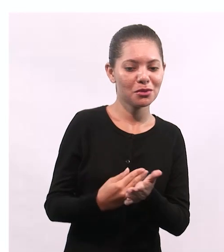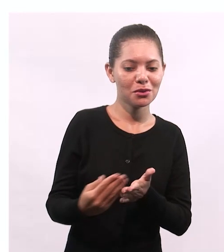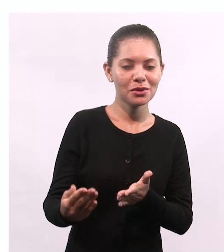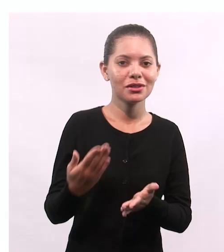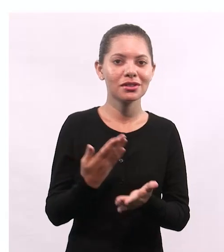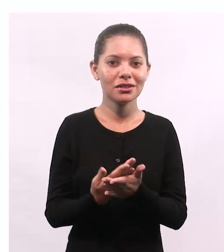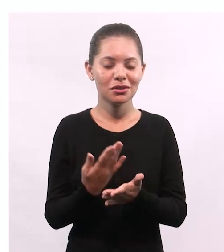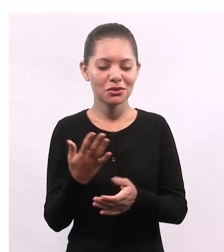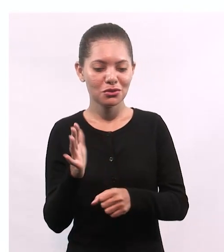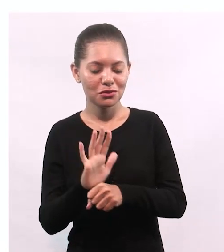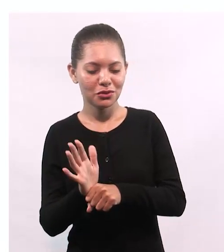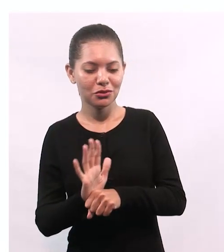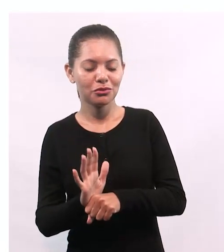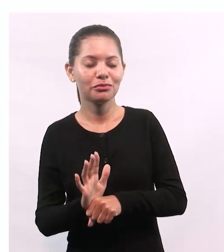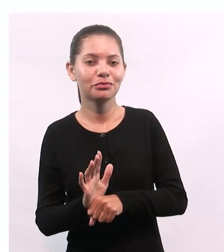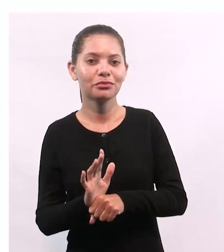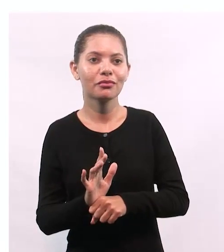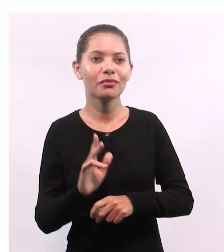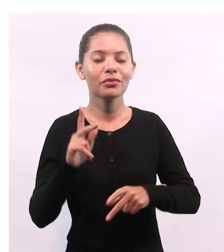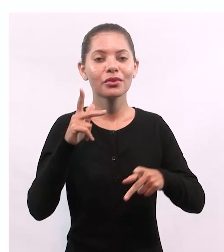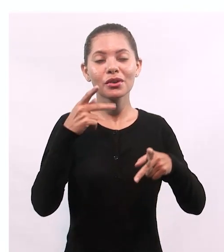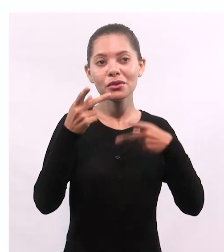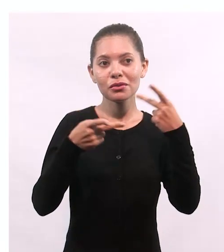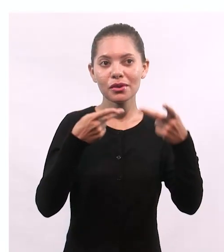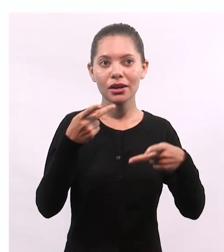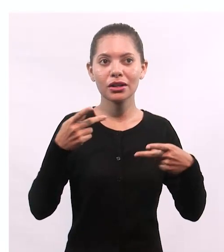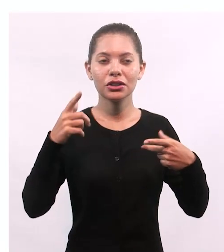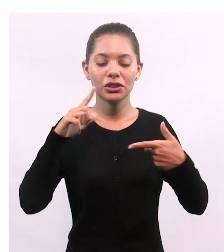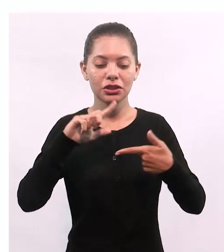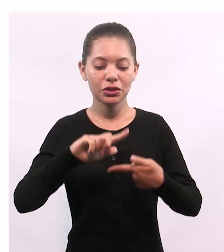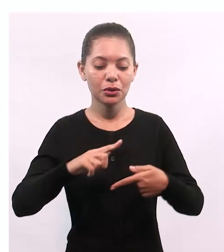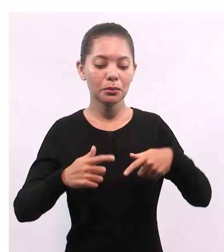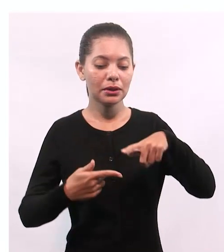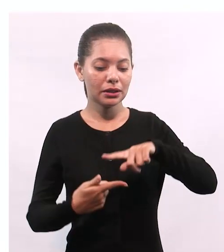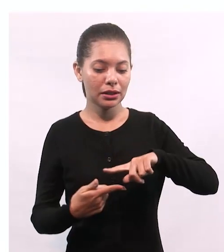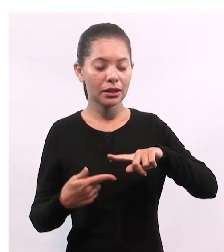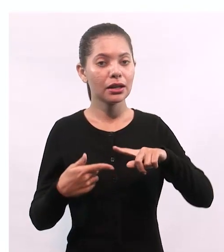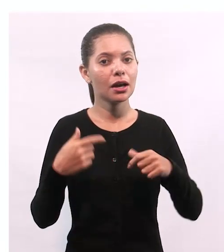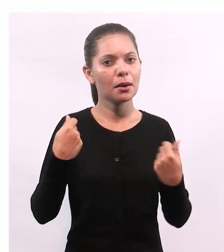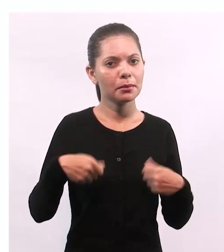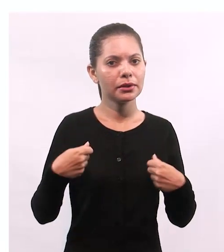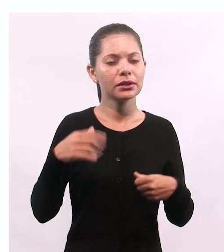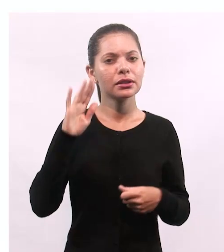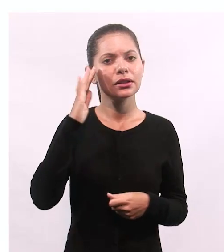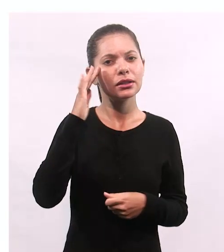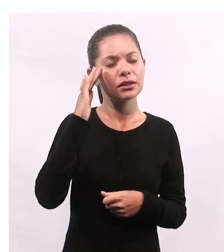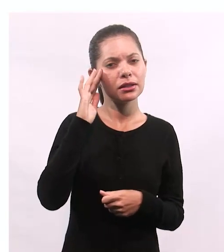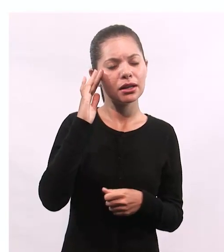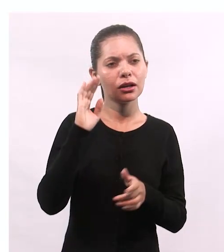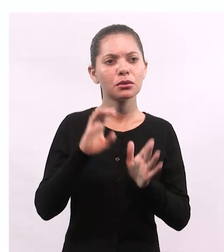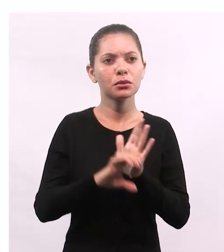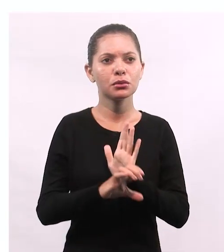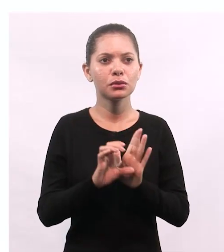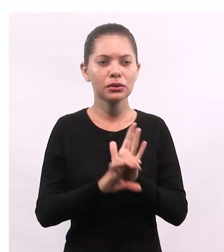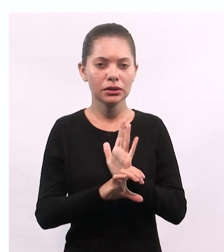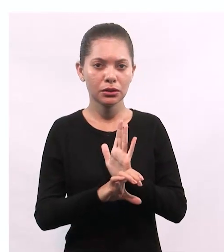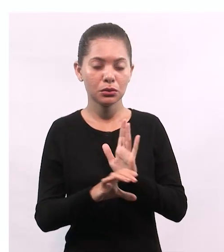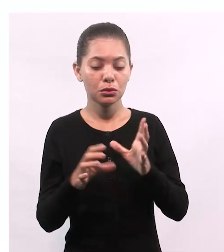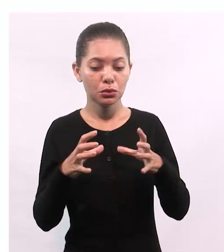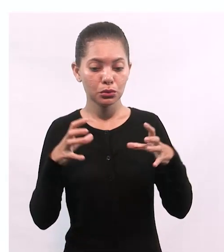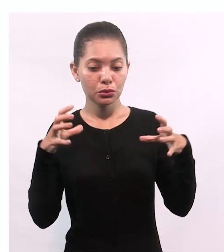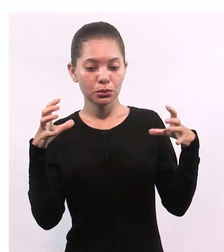aula. E quando a gente fala de geometria, a gente precisa entender um outro conceito por trás, que é